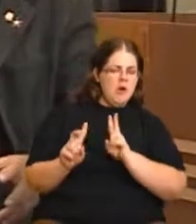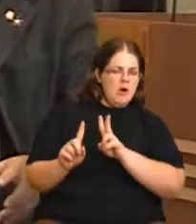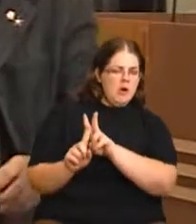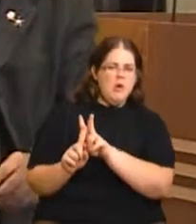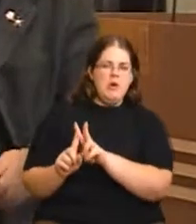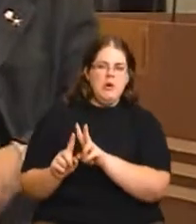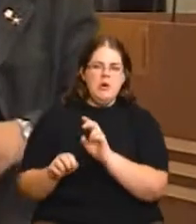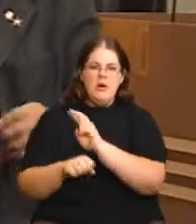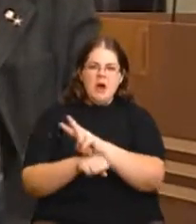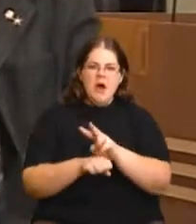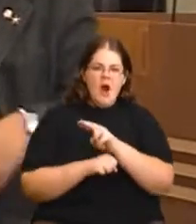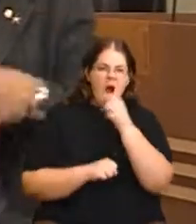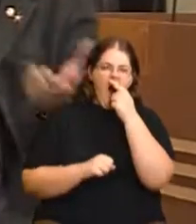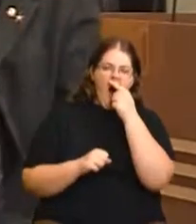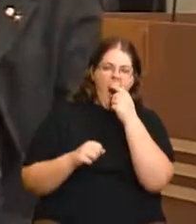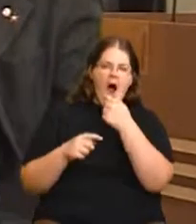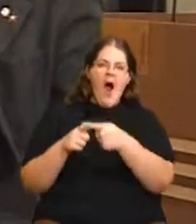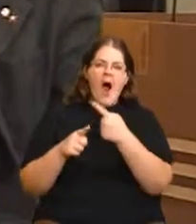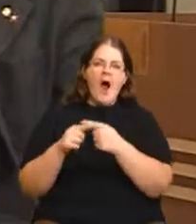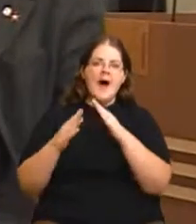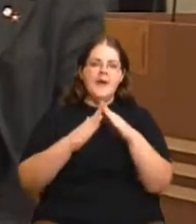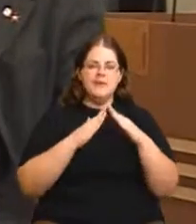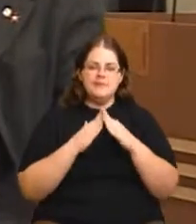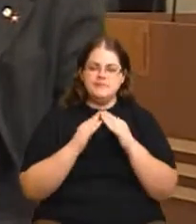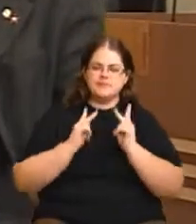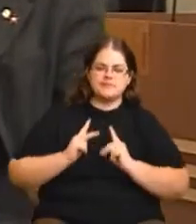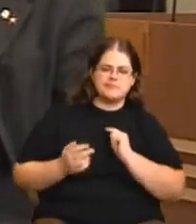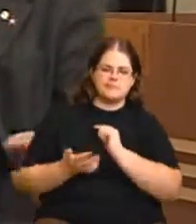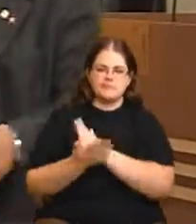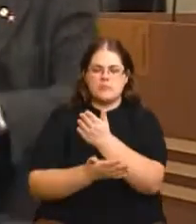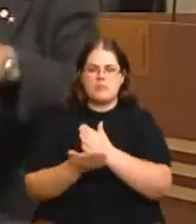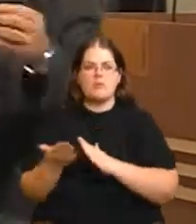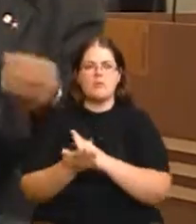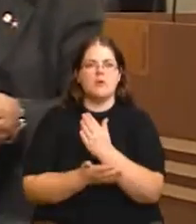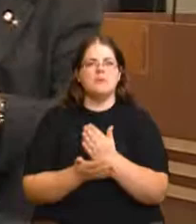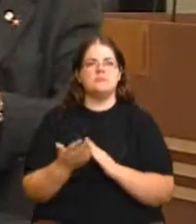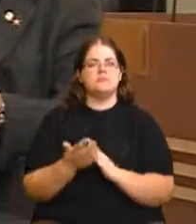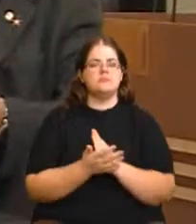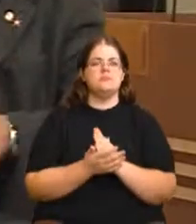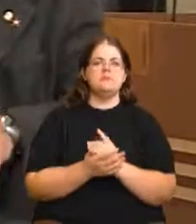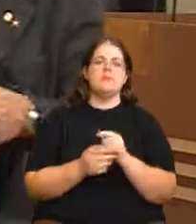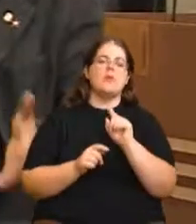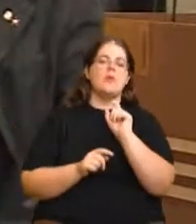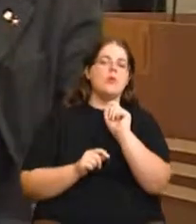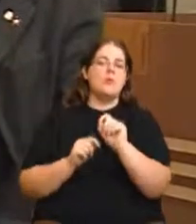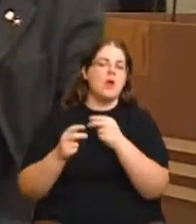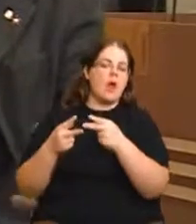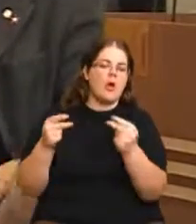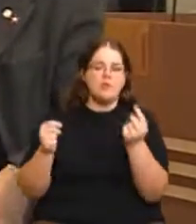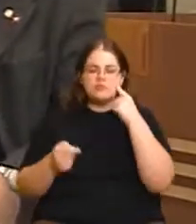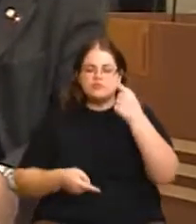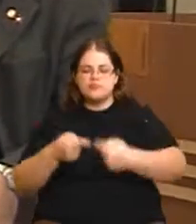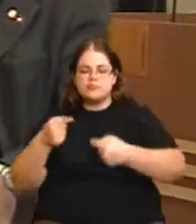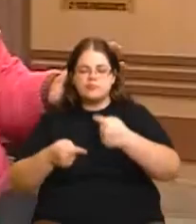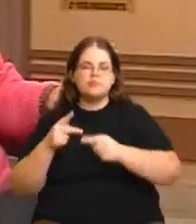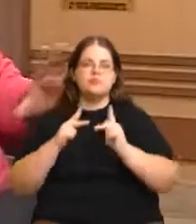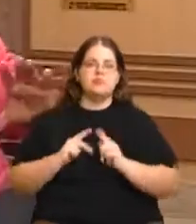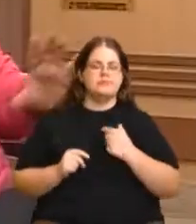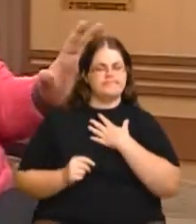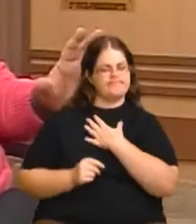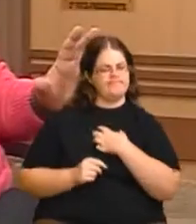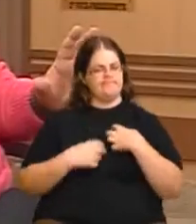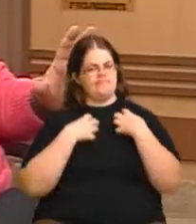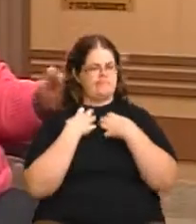residências ameaçadas, teve em todo o contexto, porque dependendo do tema e o que está envolvido, mexe com muitos interesses. Nesse caso da